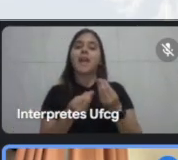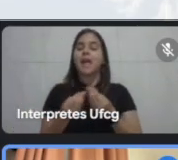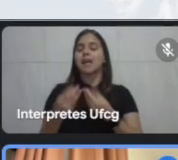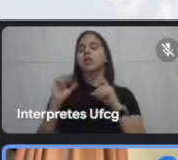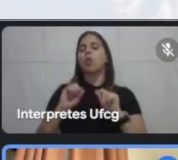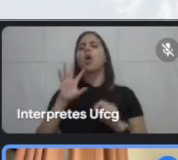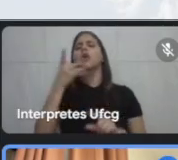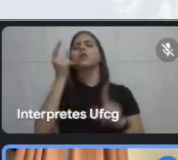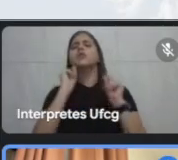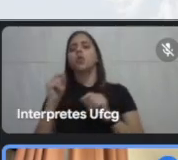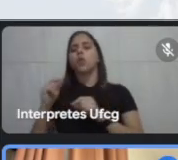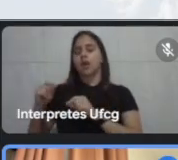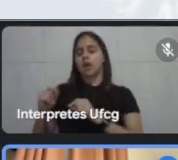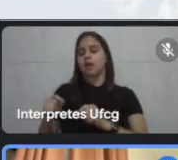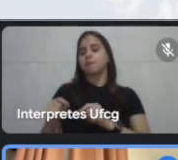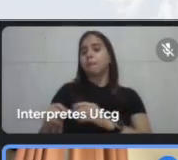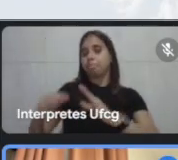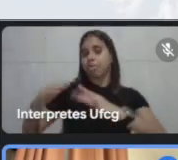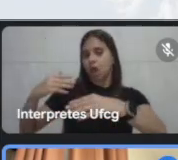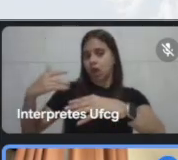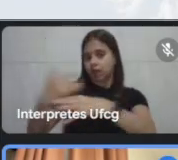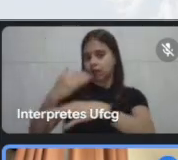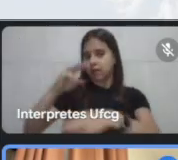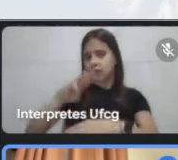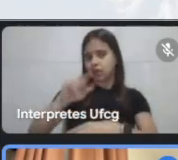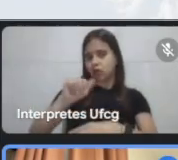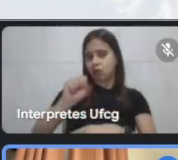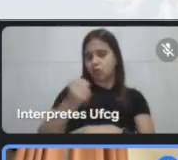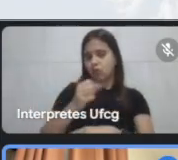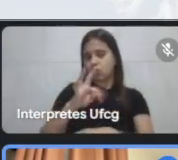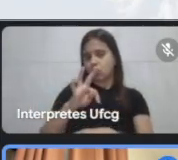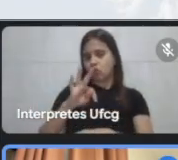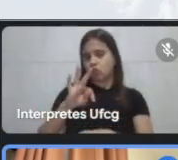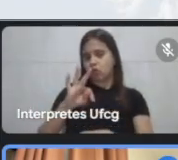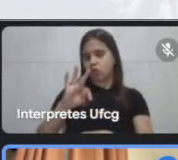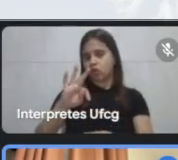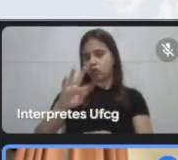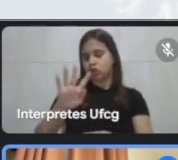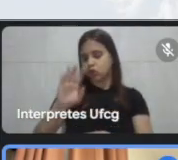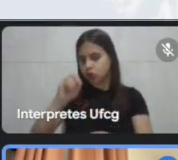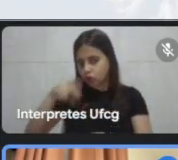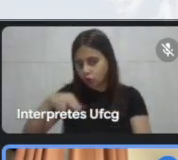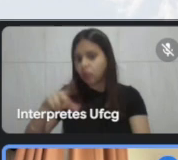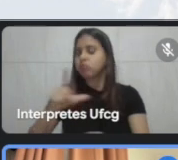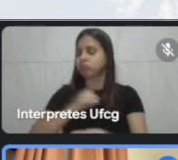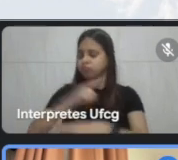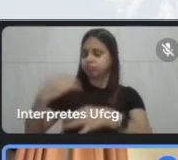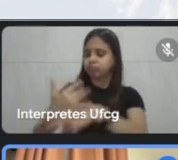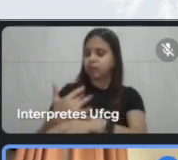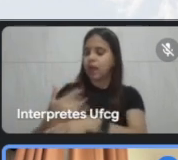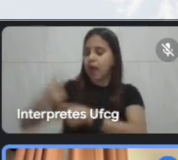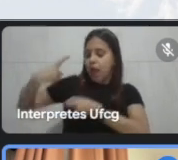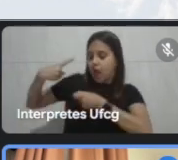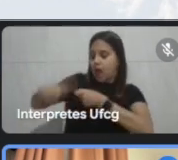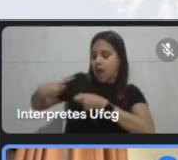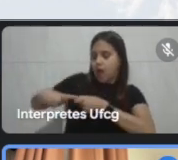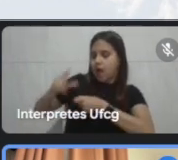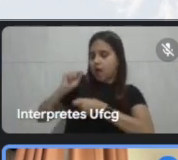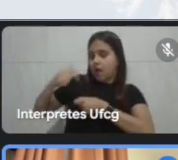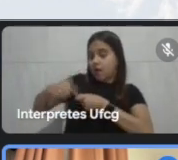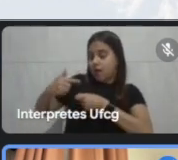vizinhas de Washington, elas estão crescendo muito, expandindo aquela mancha urbana próxima à